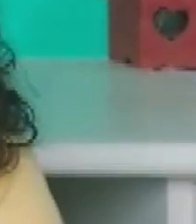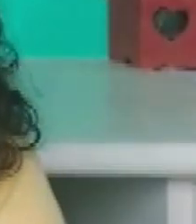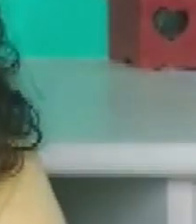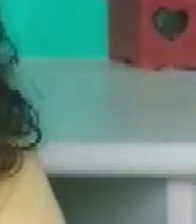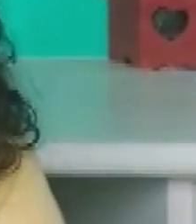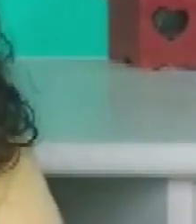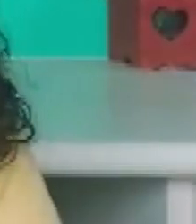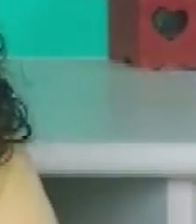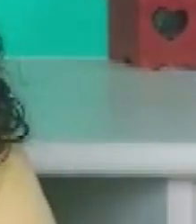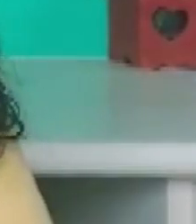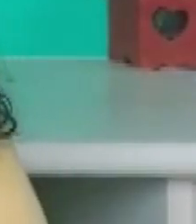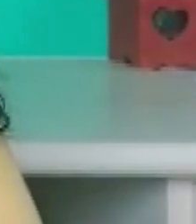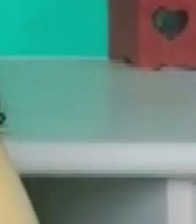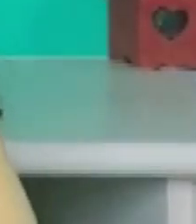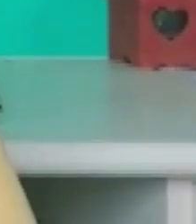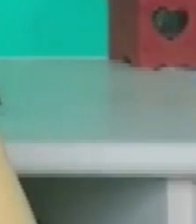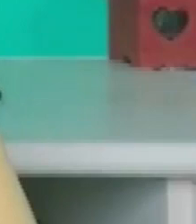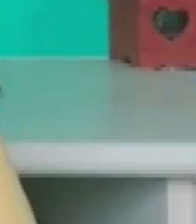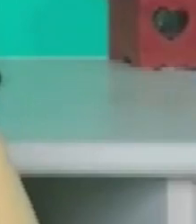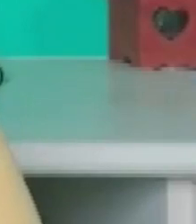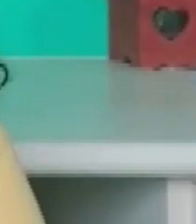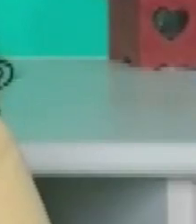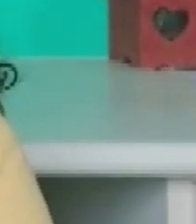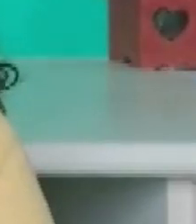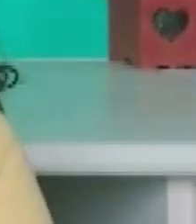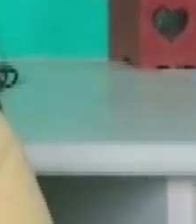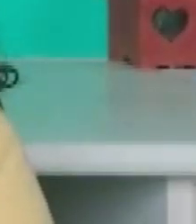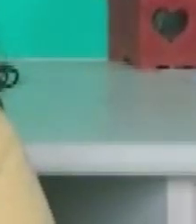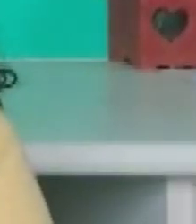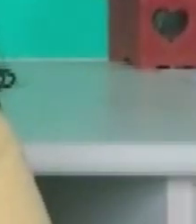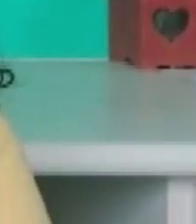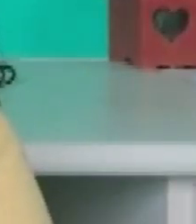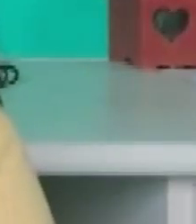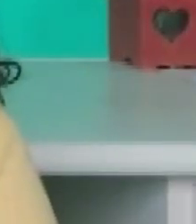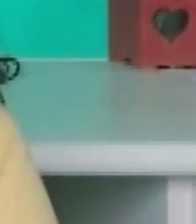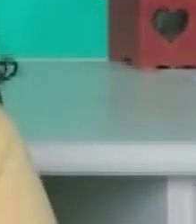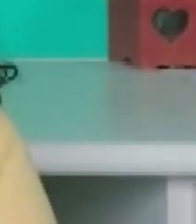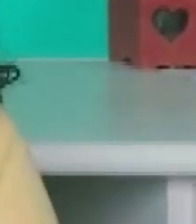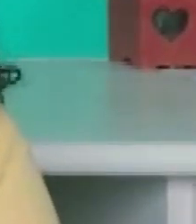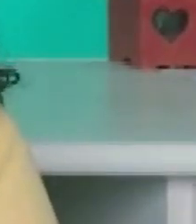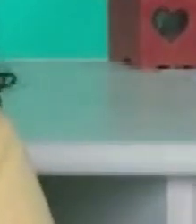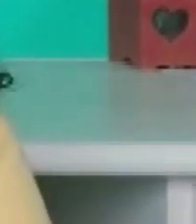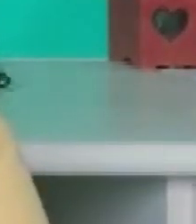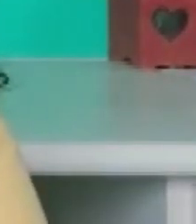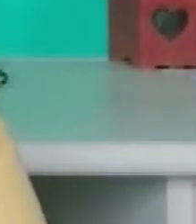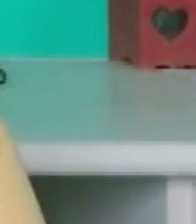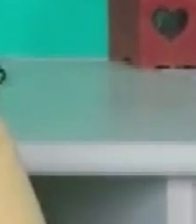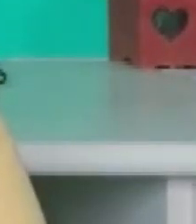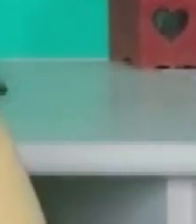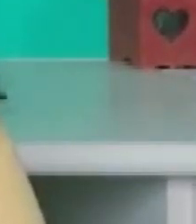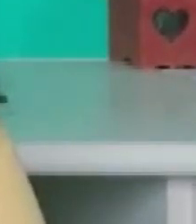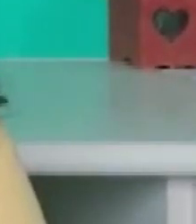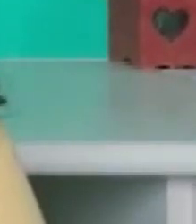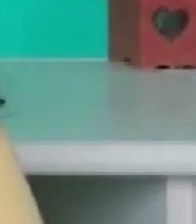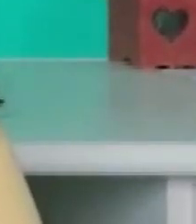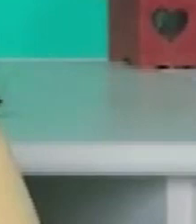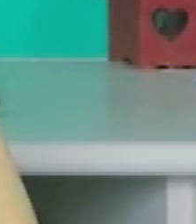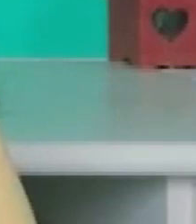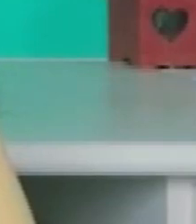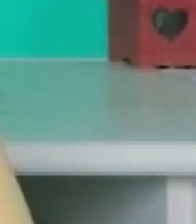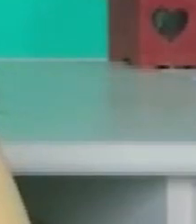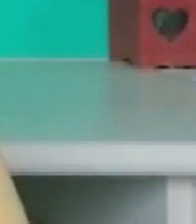Nesse momento de isolamento social, houve um aumento no número de pessoas que procuram o serviço em